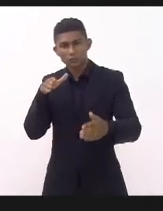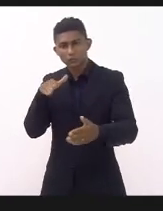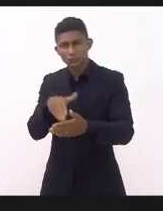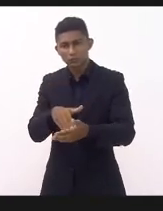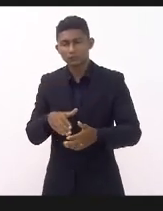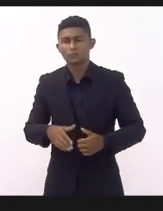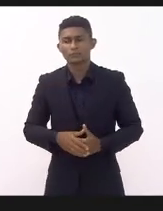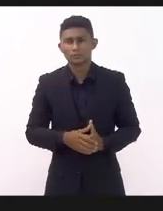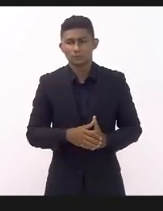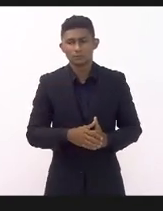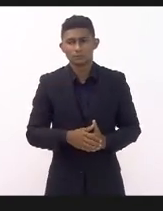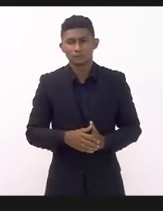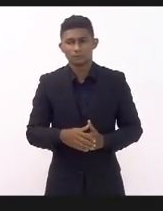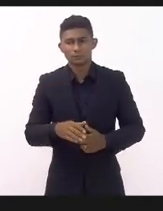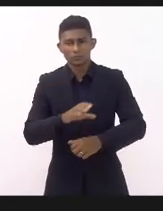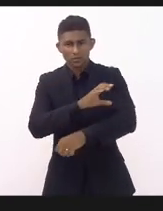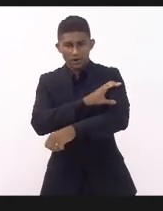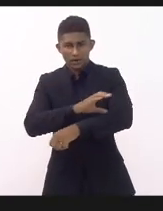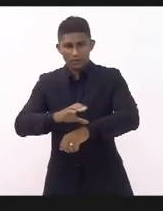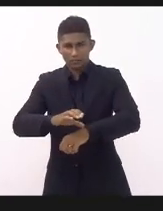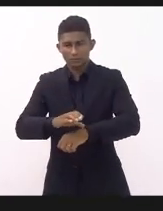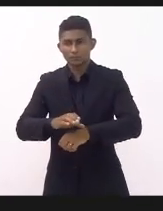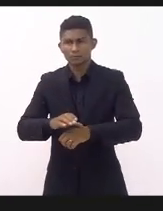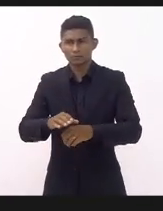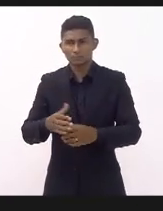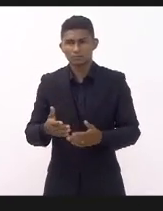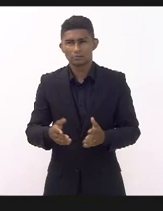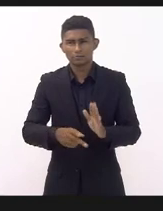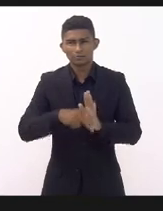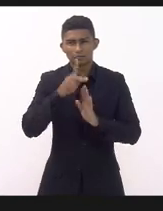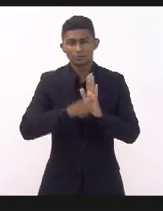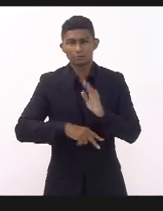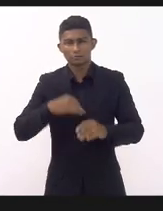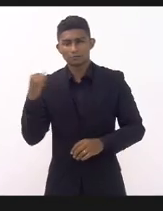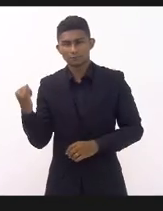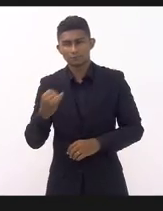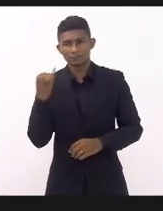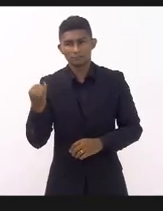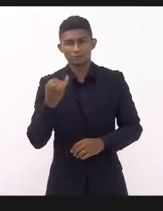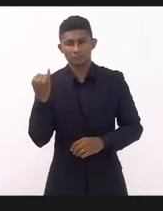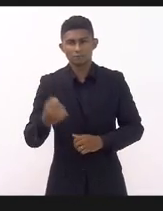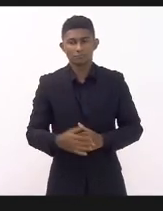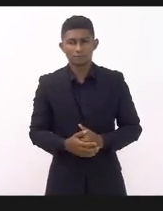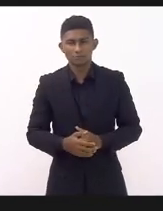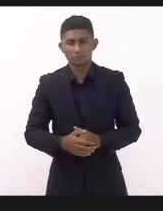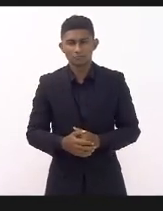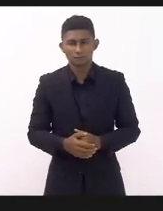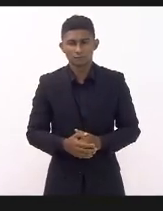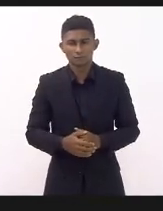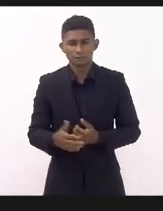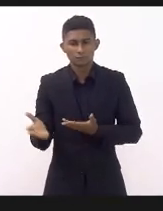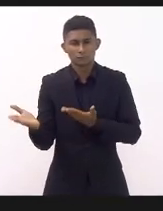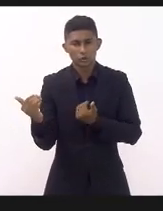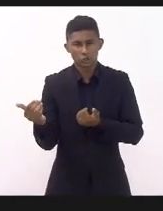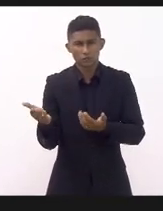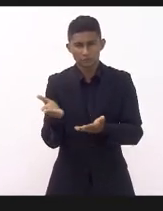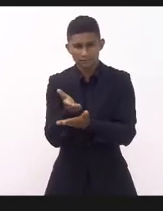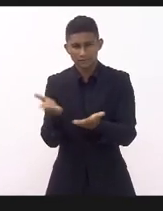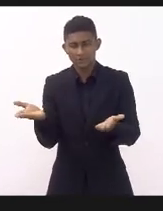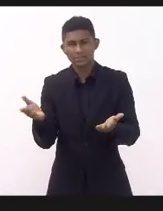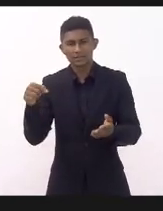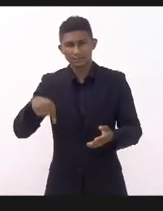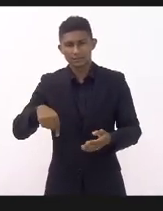em Campos. Um projeto importante que valoriza e oportuniza a juventude do nosso